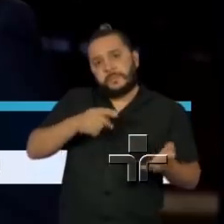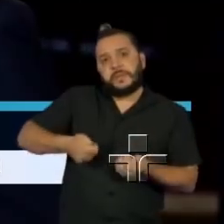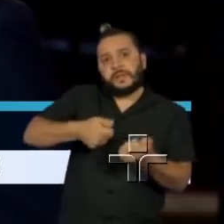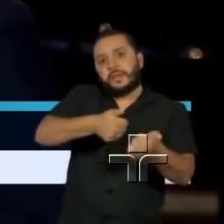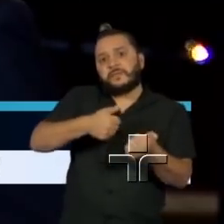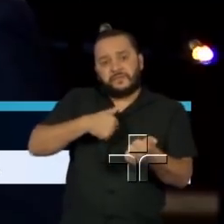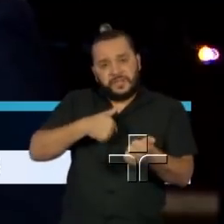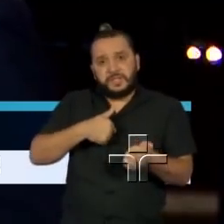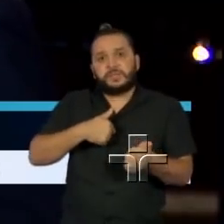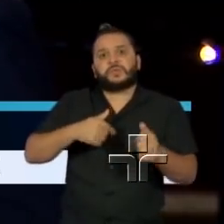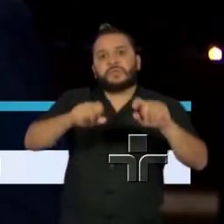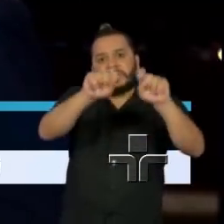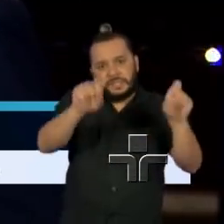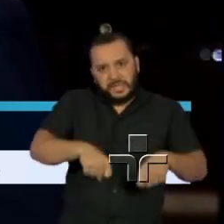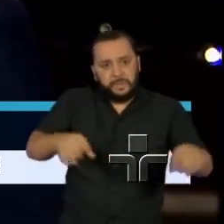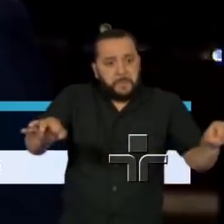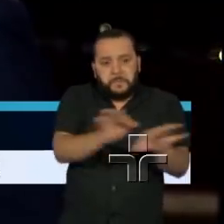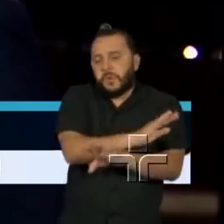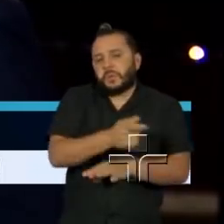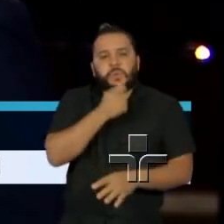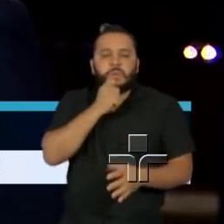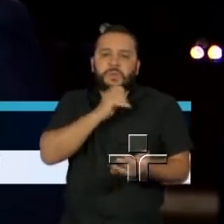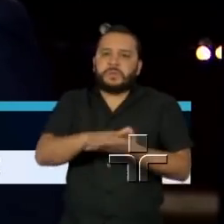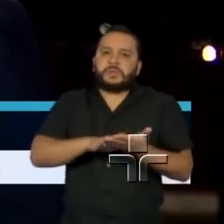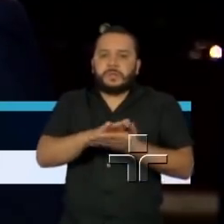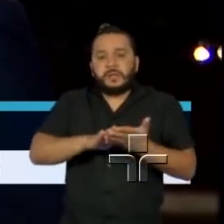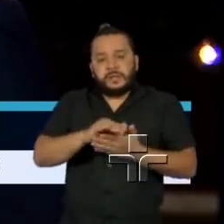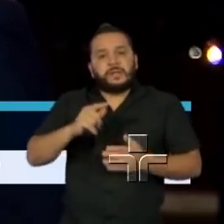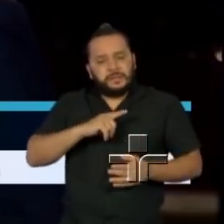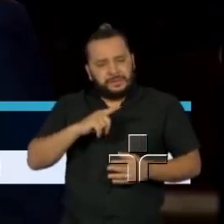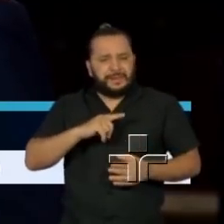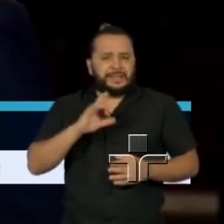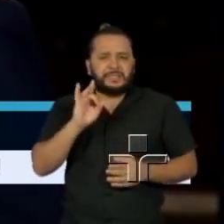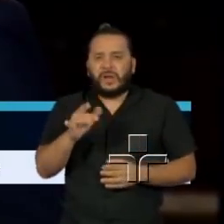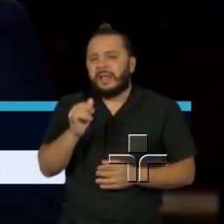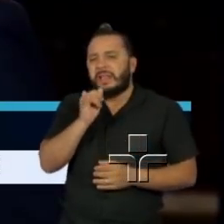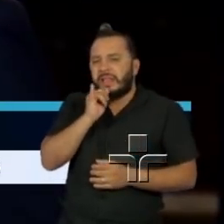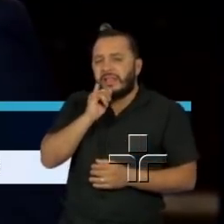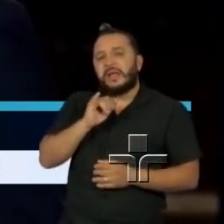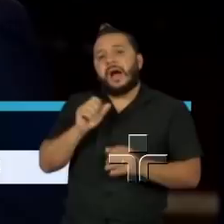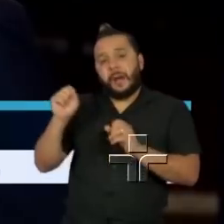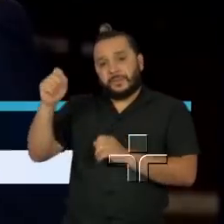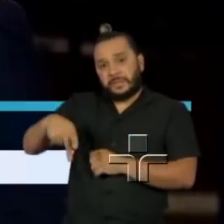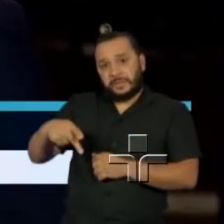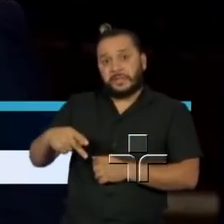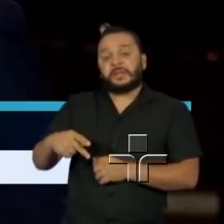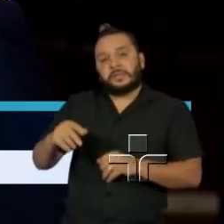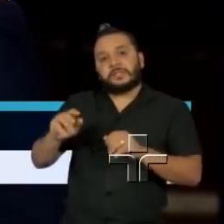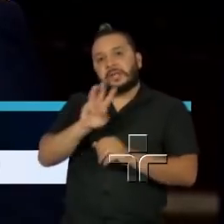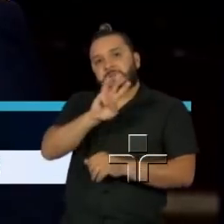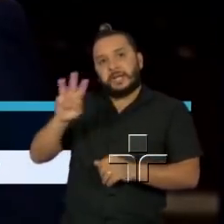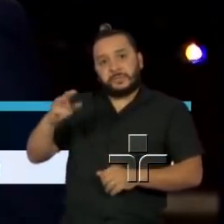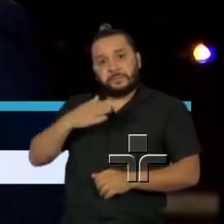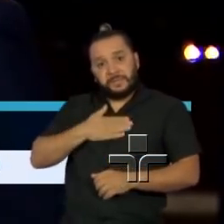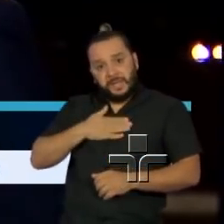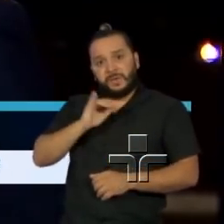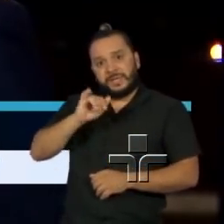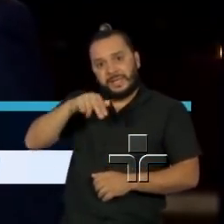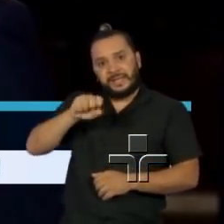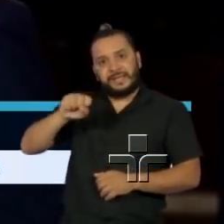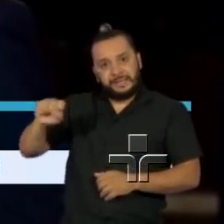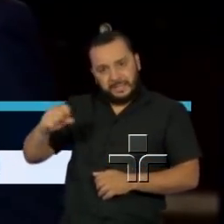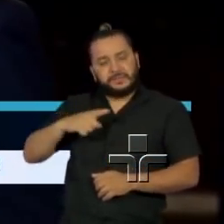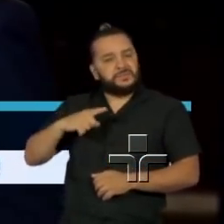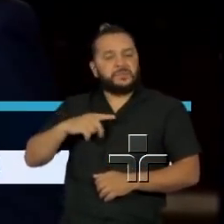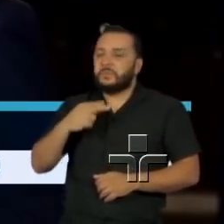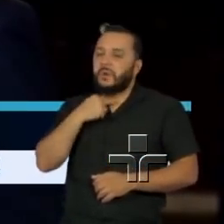esteja atualizado. O simulador de aposentadoria existente no site Meu INSS está indisponível no momento e o objetivo